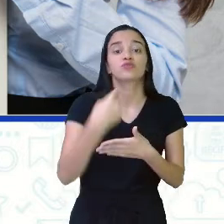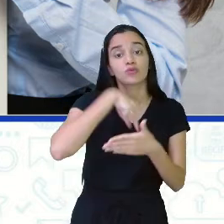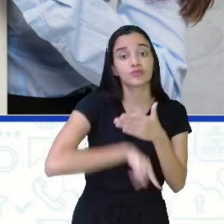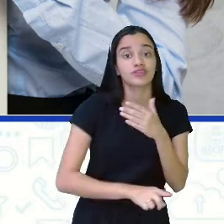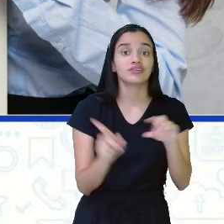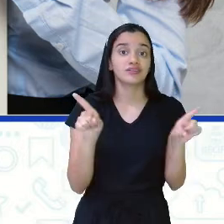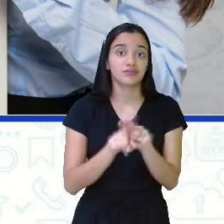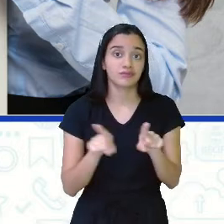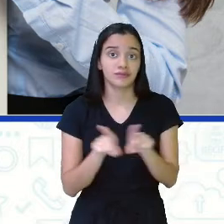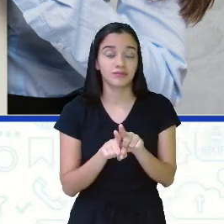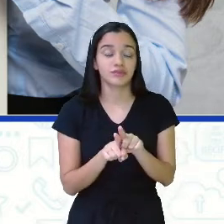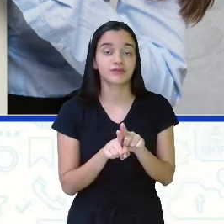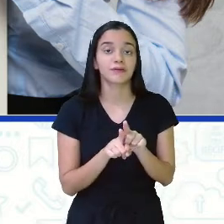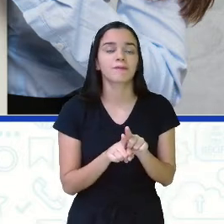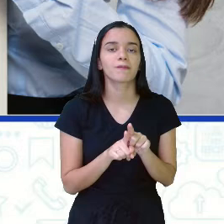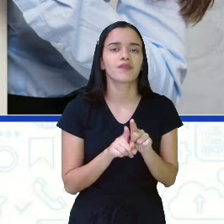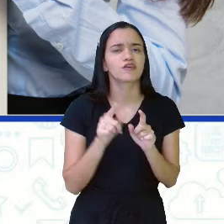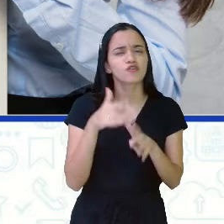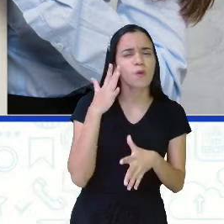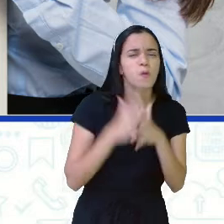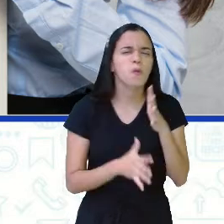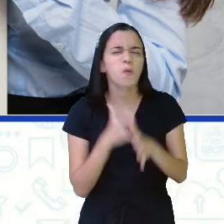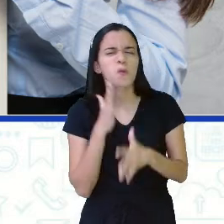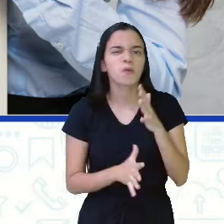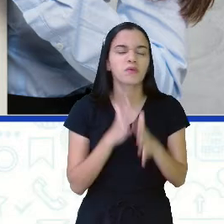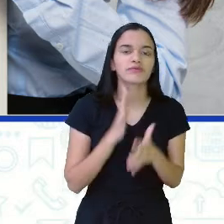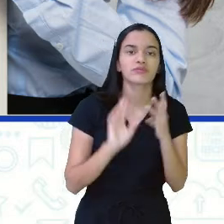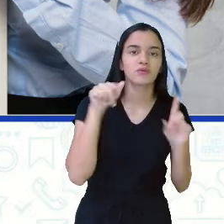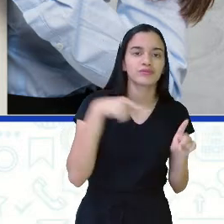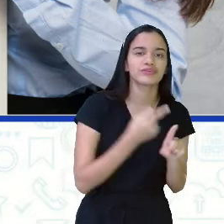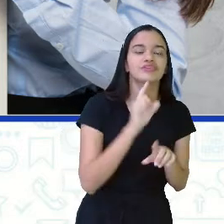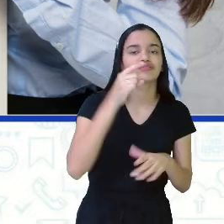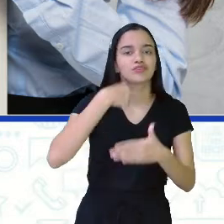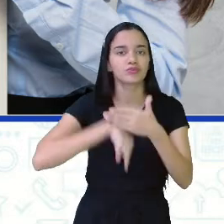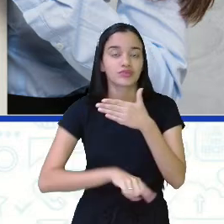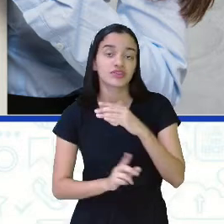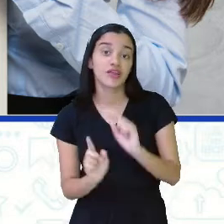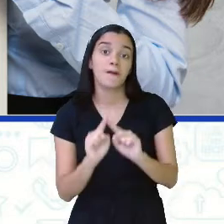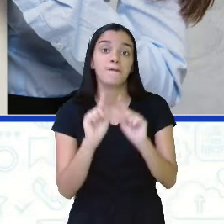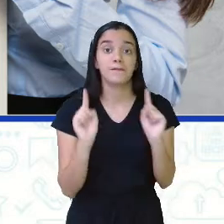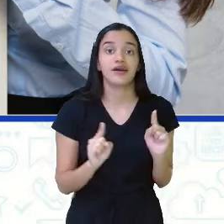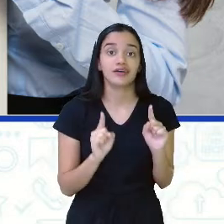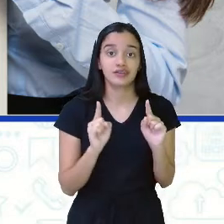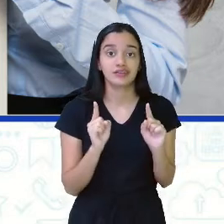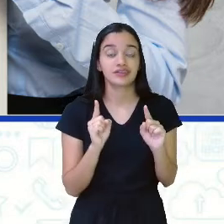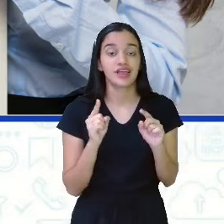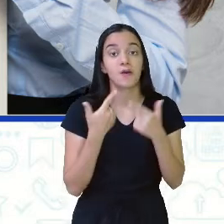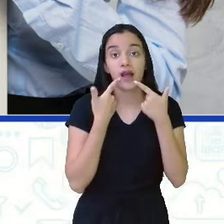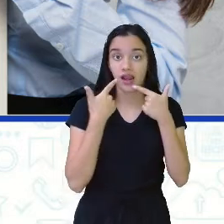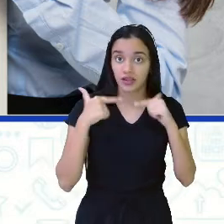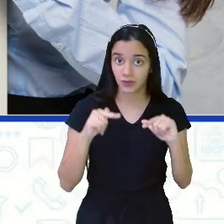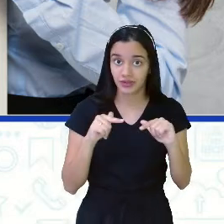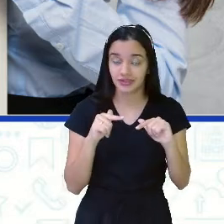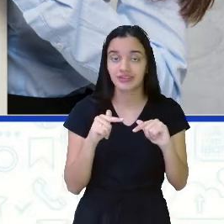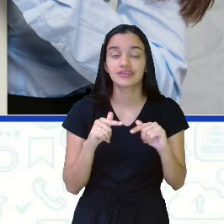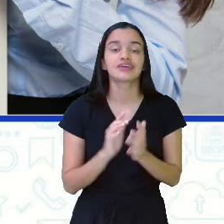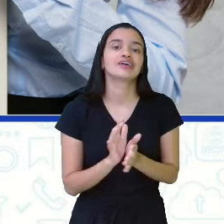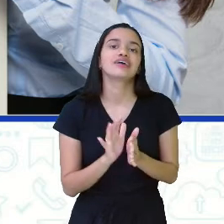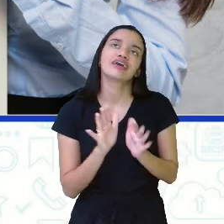subjetiva. Ficou confuso, né? Esse objetiva e subjetiva, mas é uma linguagem que se